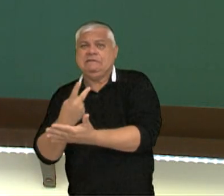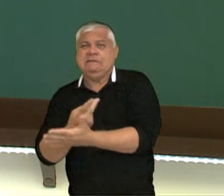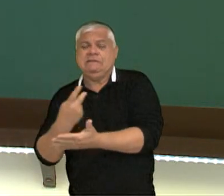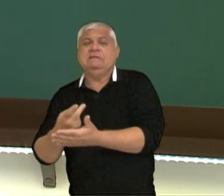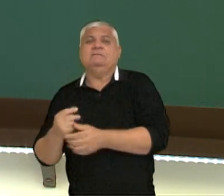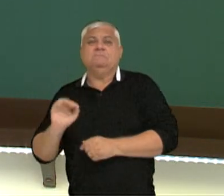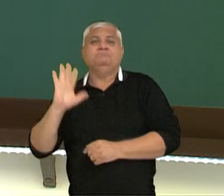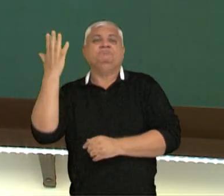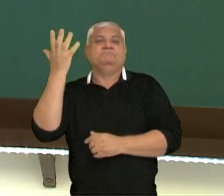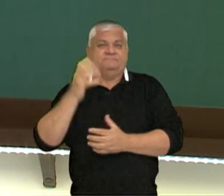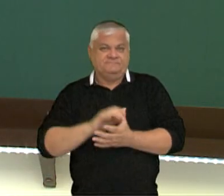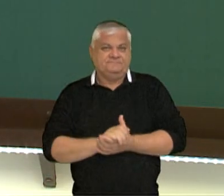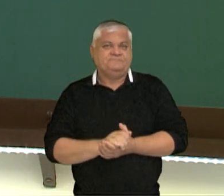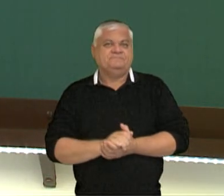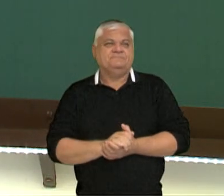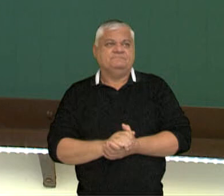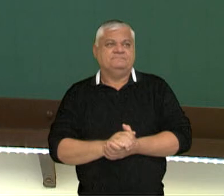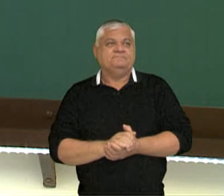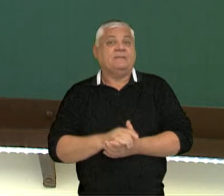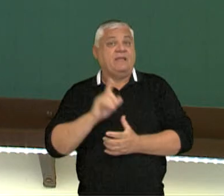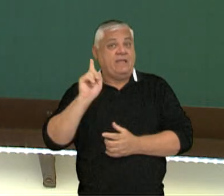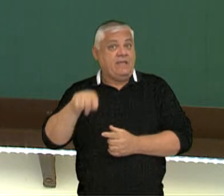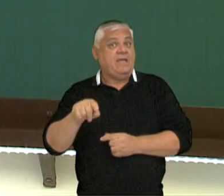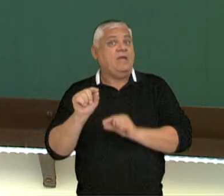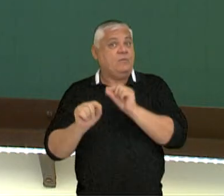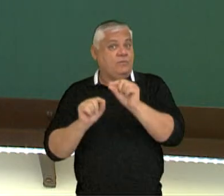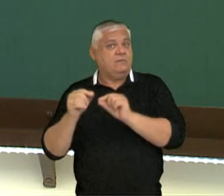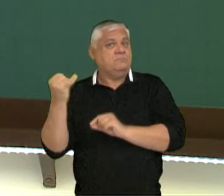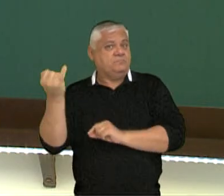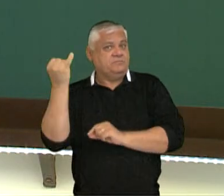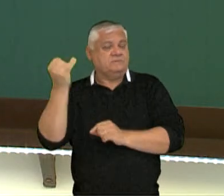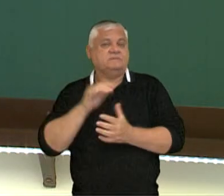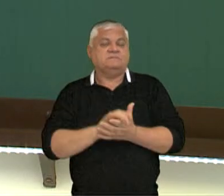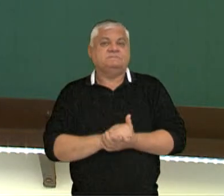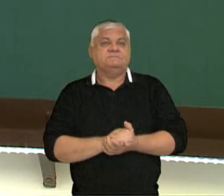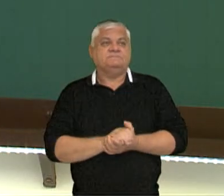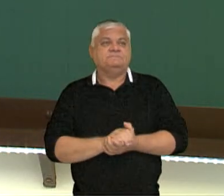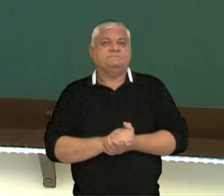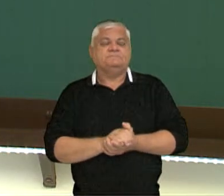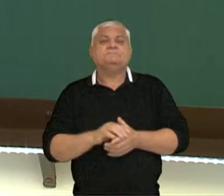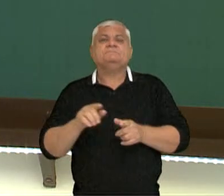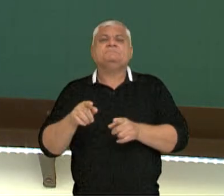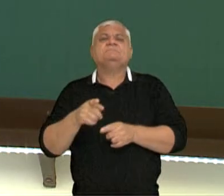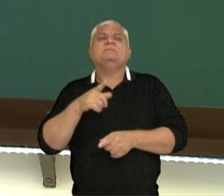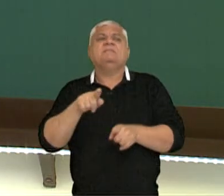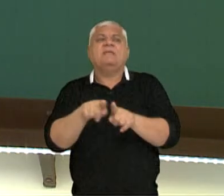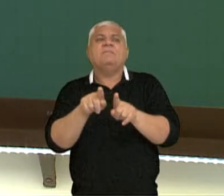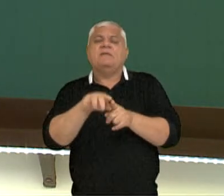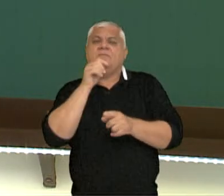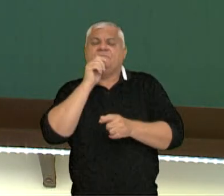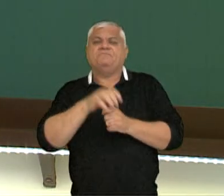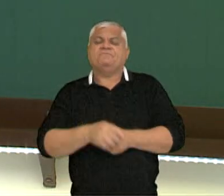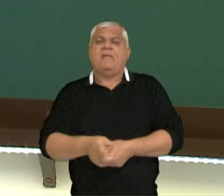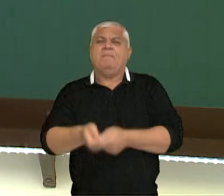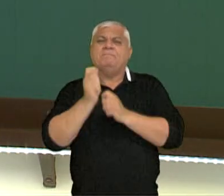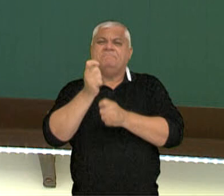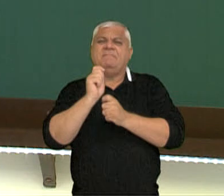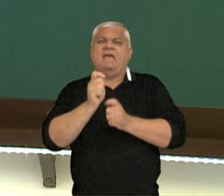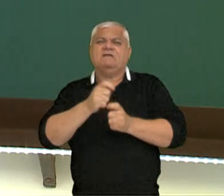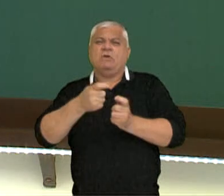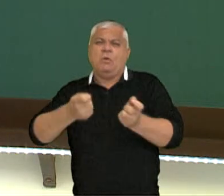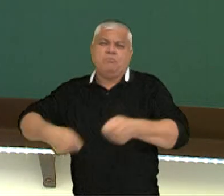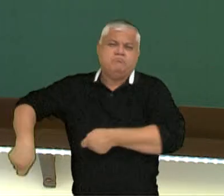oceanos e mares, certo? Então é uma questão ali bem relevante. A questão da pesca, né? Quando a pesca